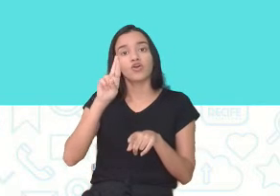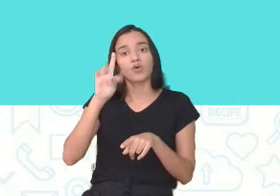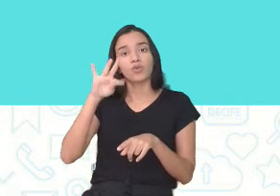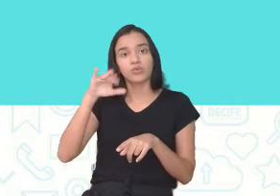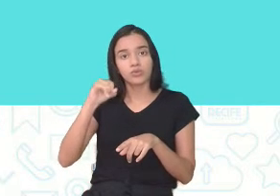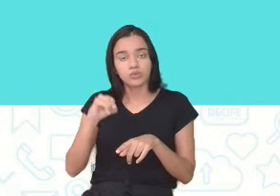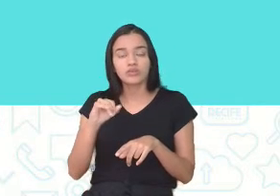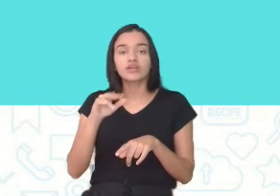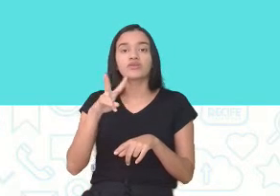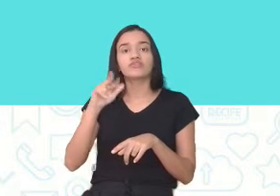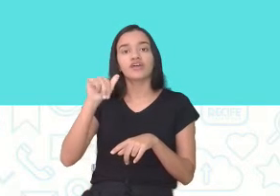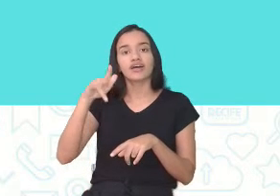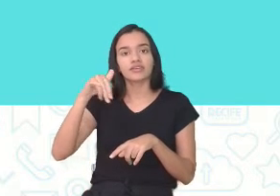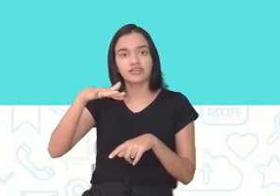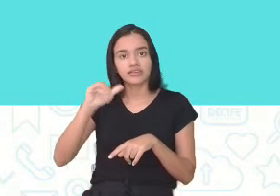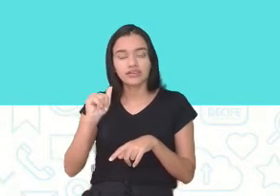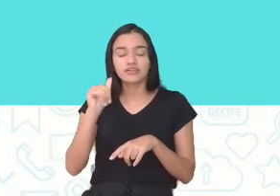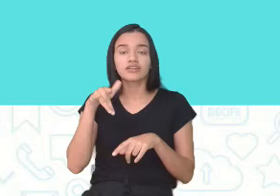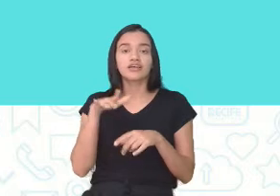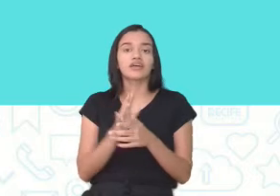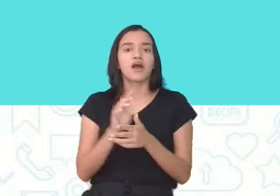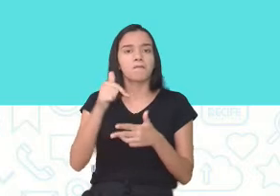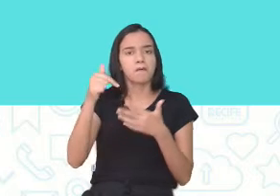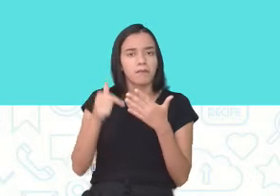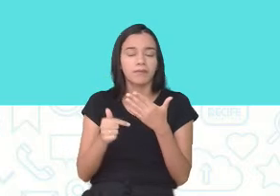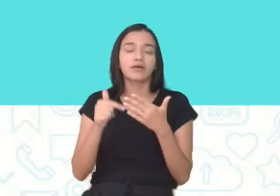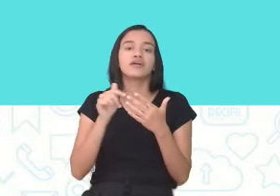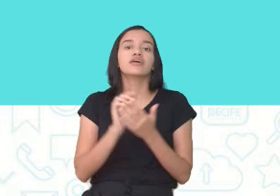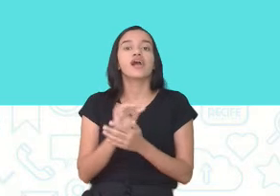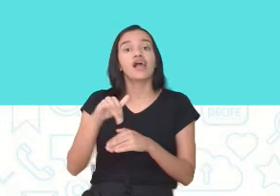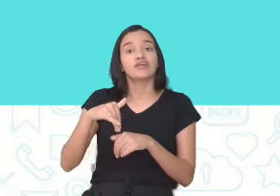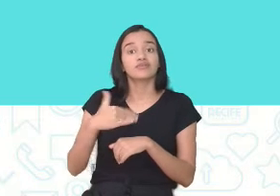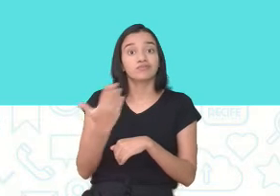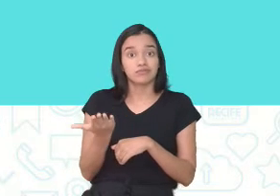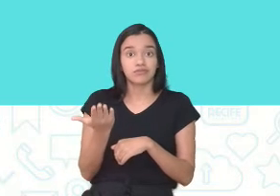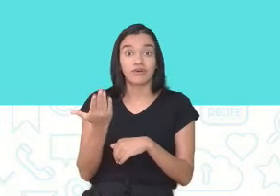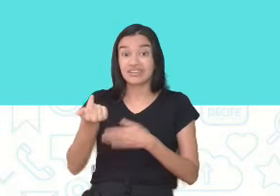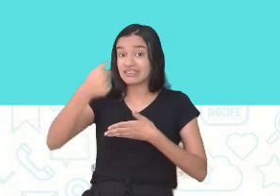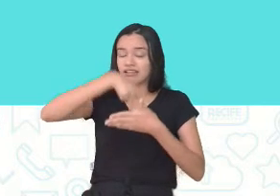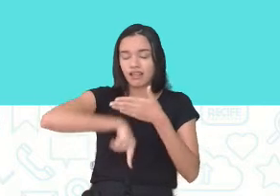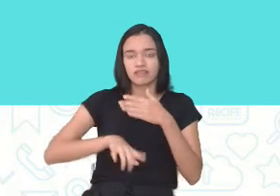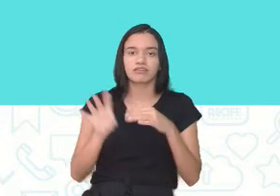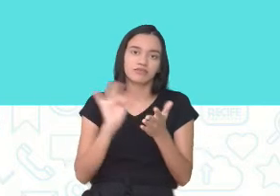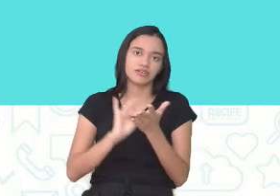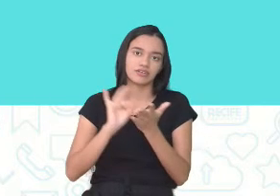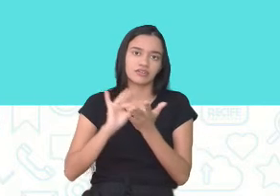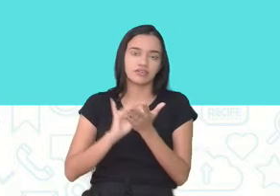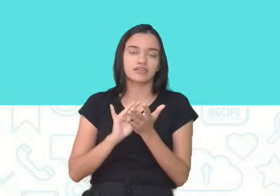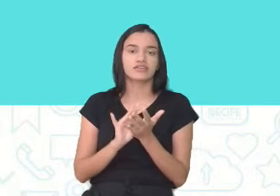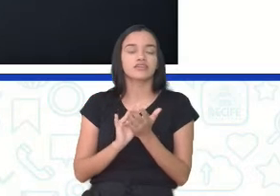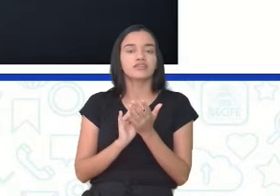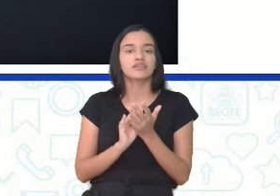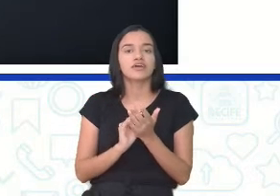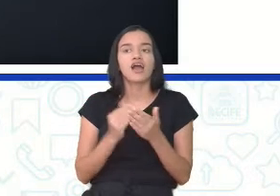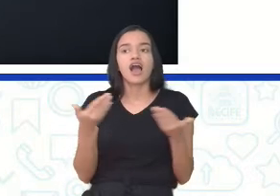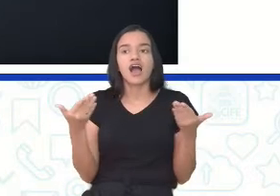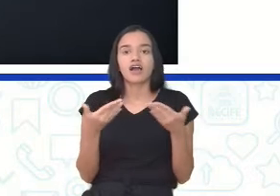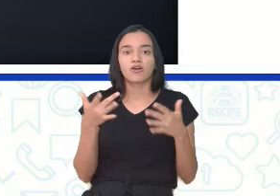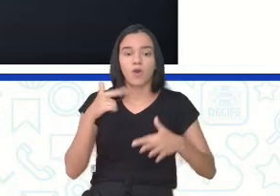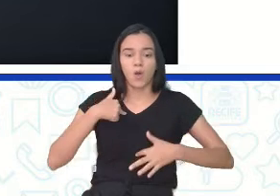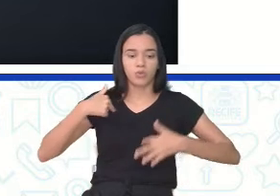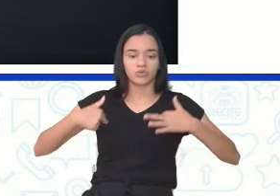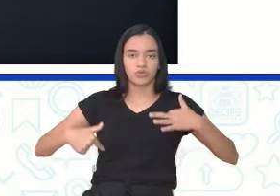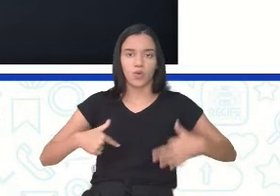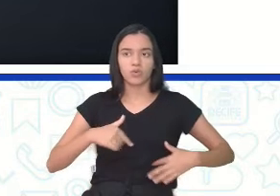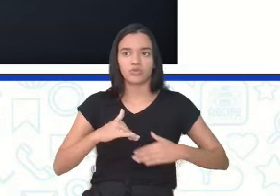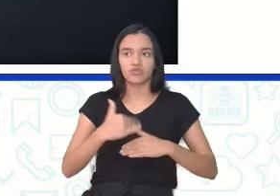a vagina. São órgãos considerados externos, né? Internos, aliás. E os órgãos